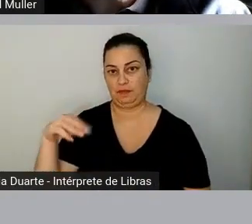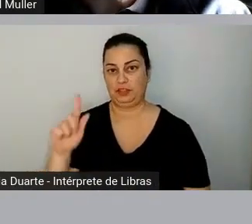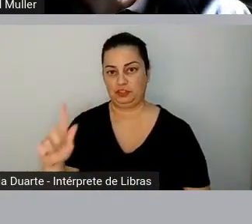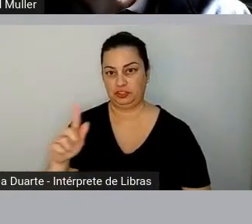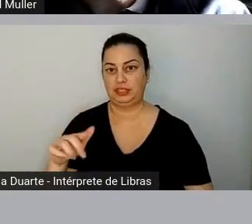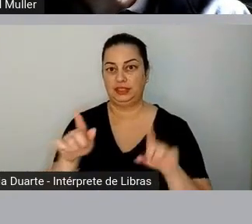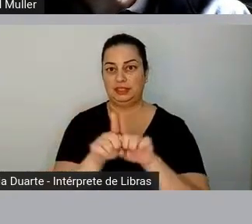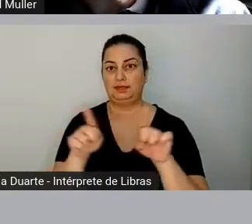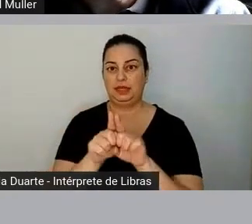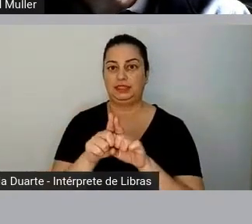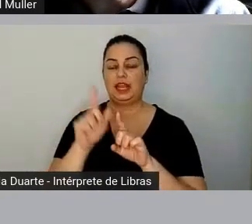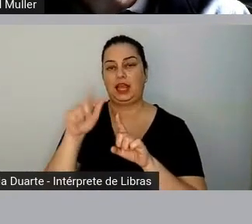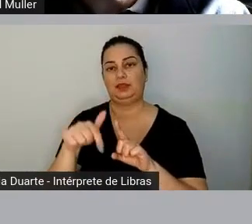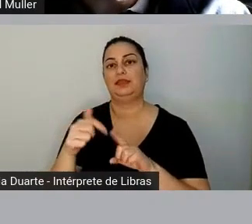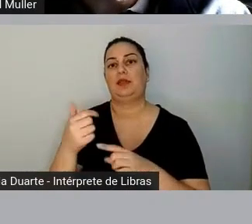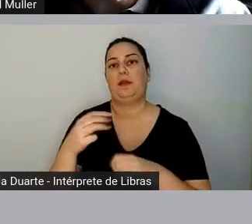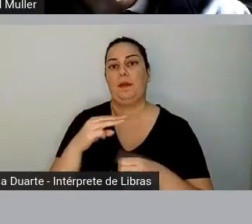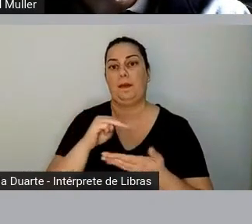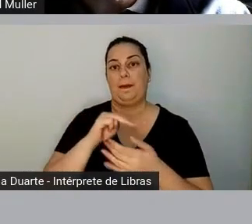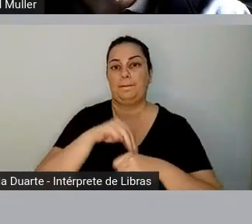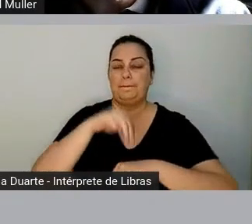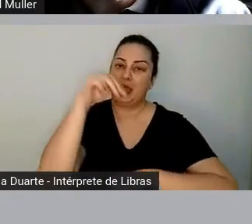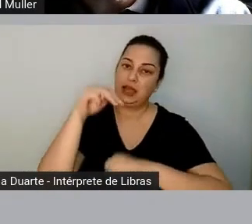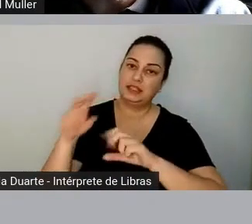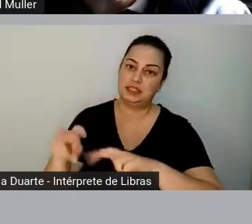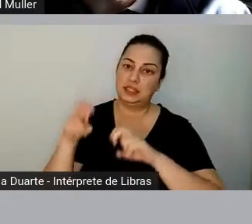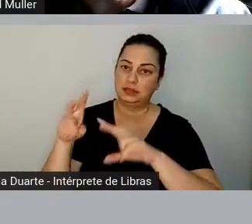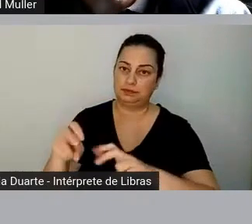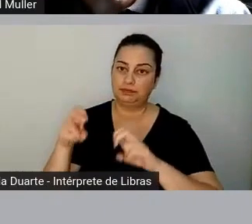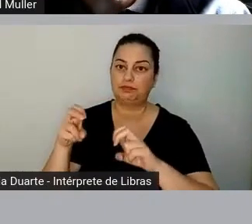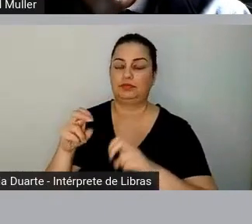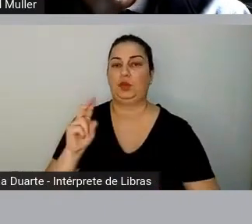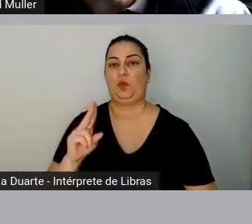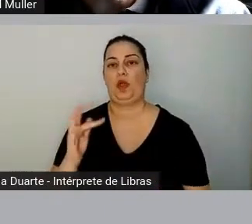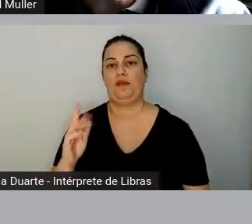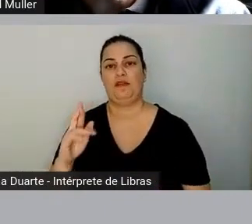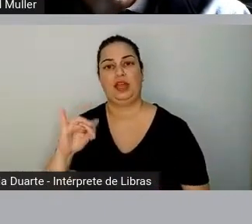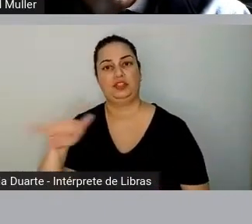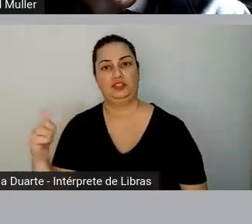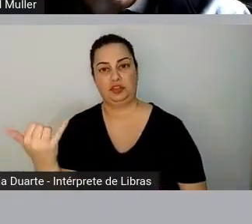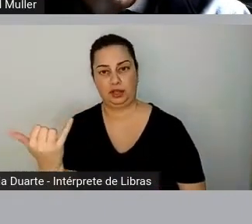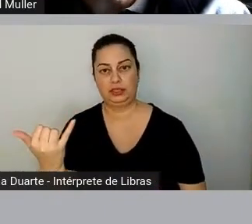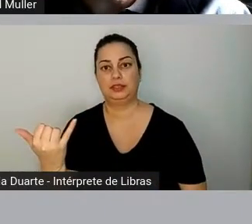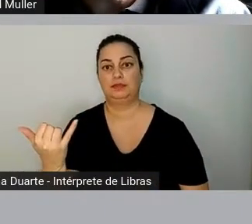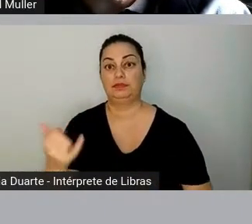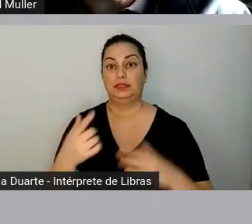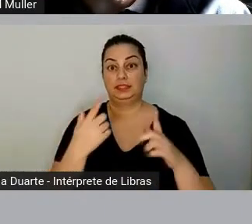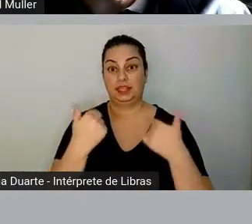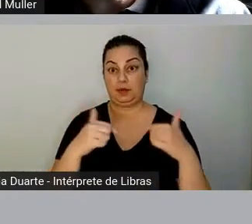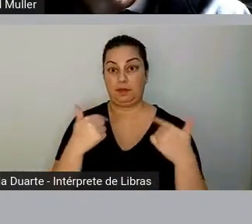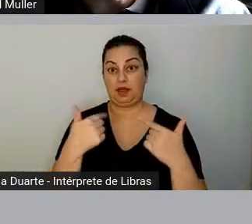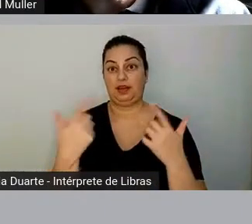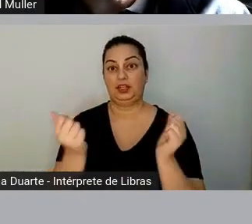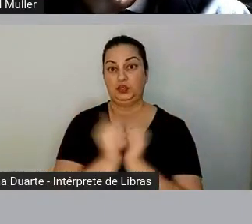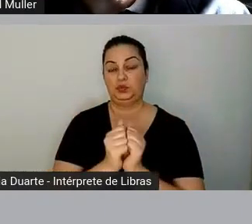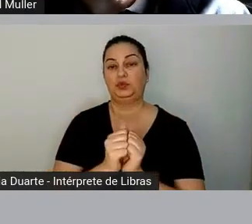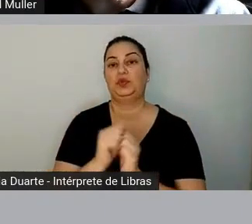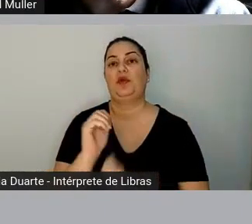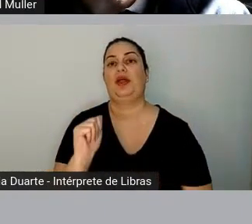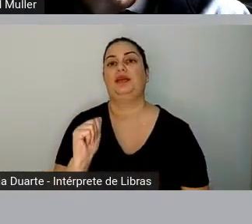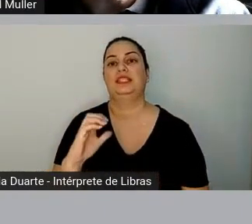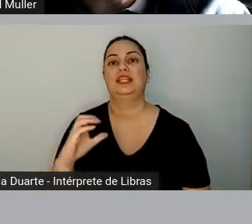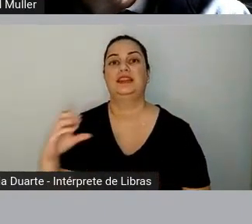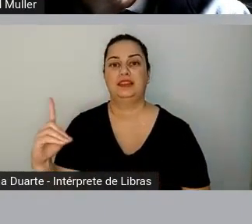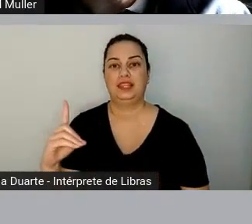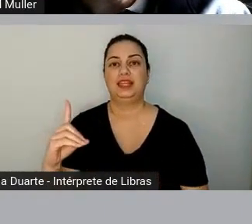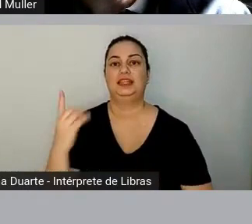Janeiro, atua como economista da Auditoria Cidadã da Dívida desde 2002, razão pela